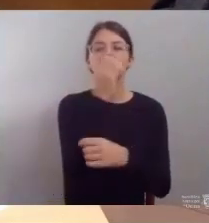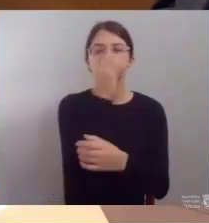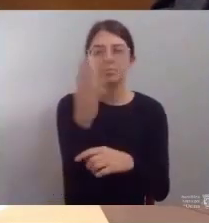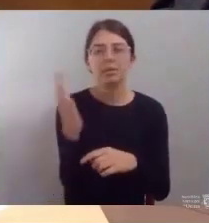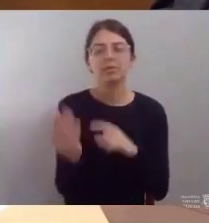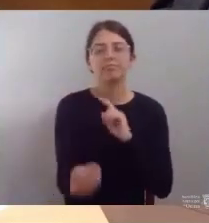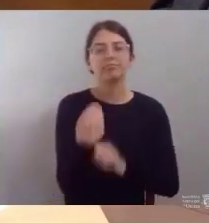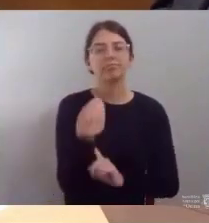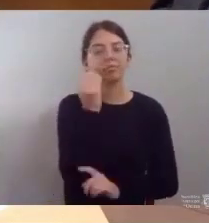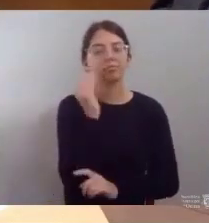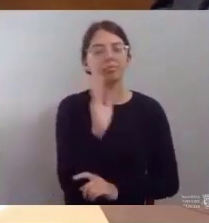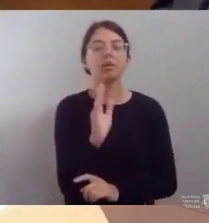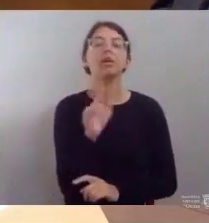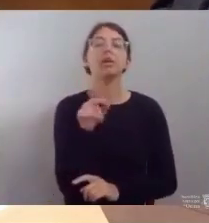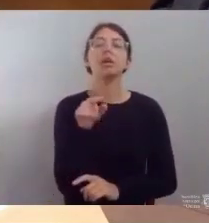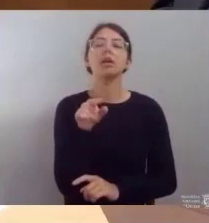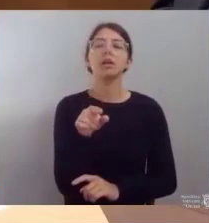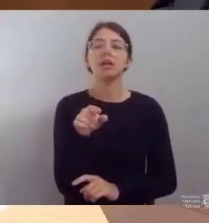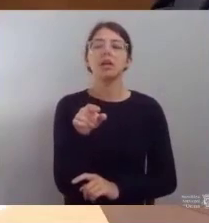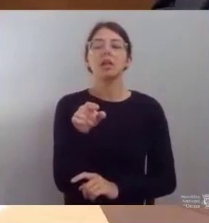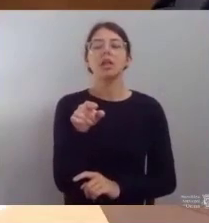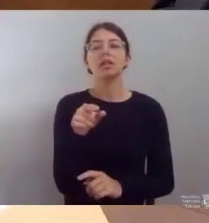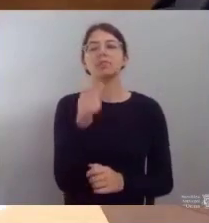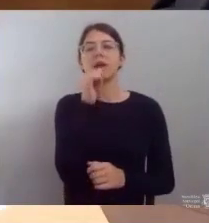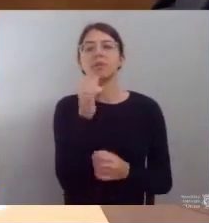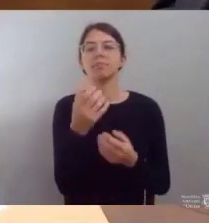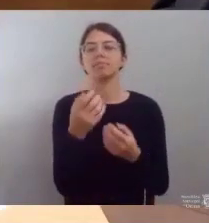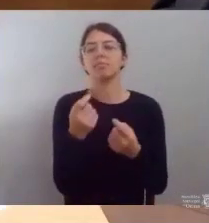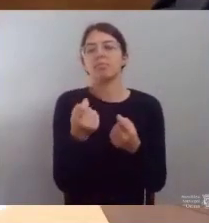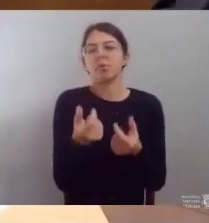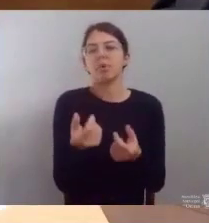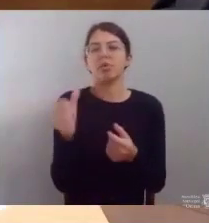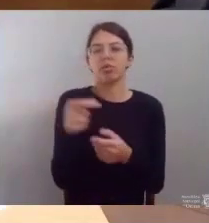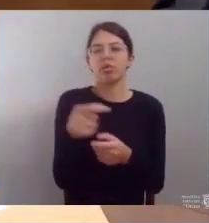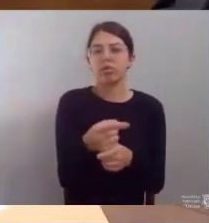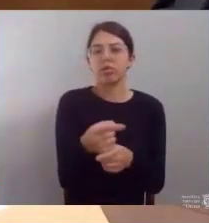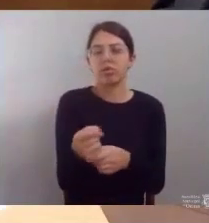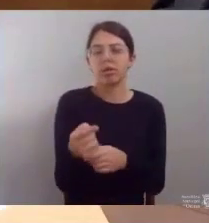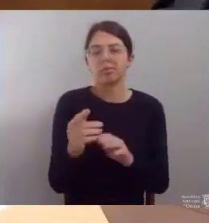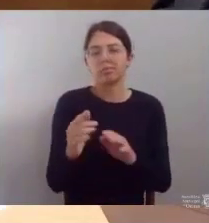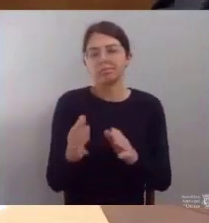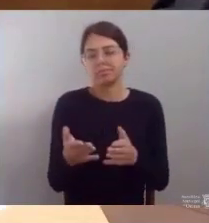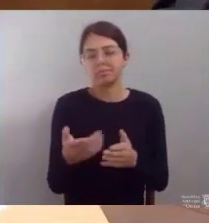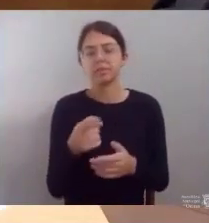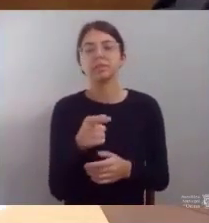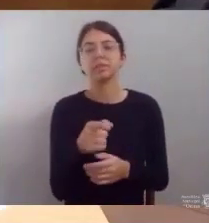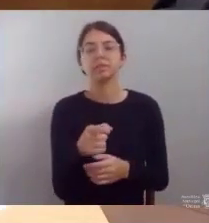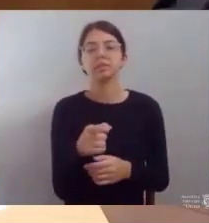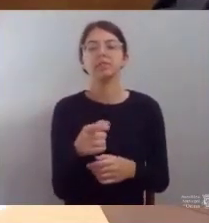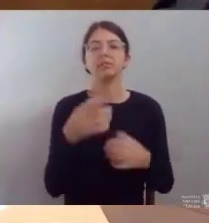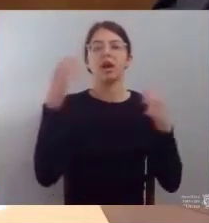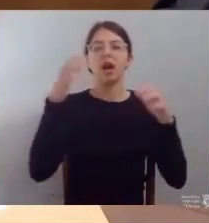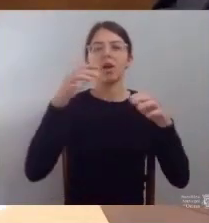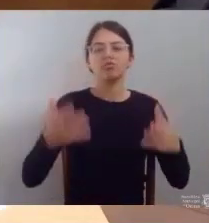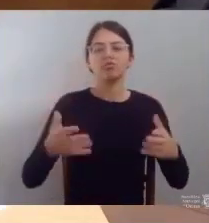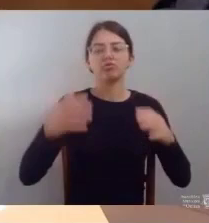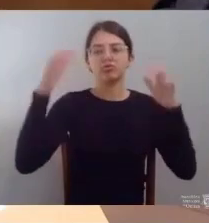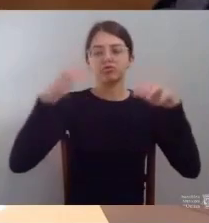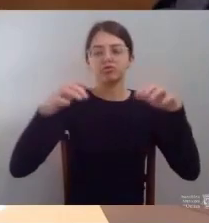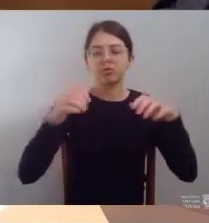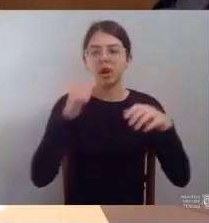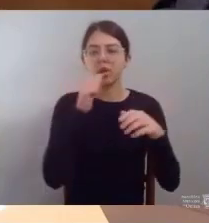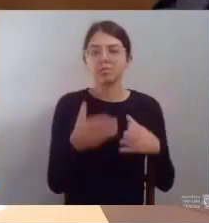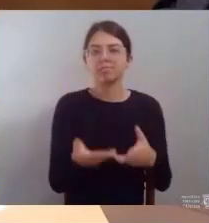rega, e identificar os locais para a construção de sistemas de armazenamento de águas pluviais para utilização primária